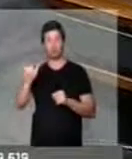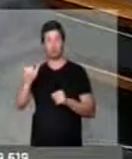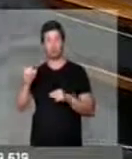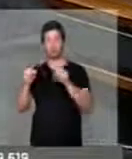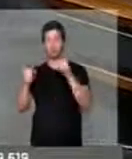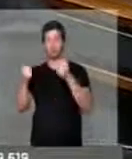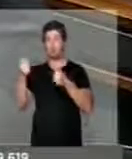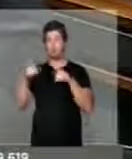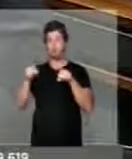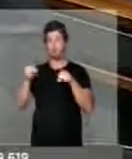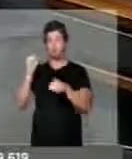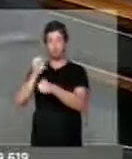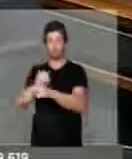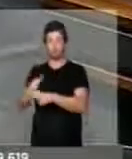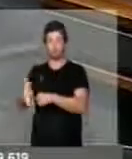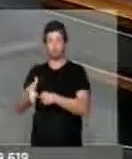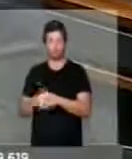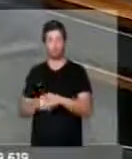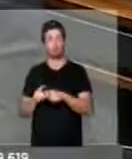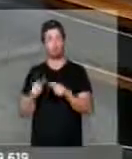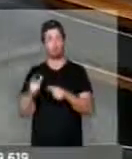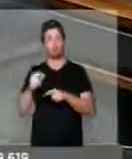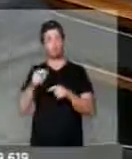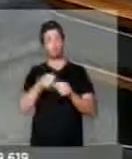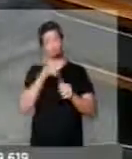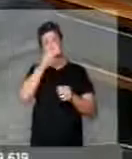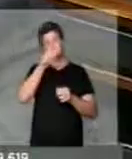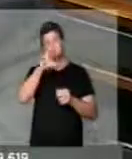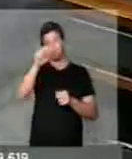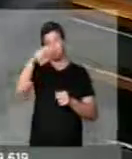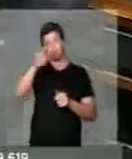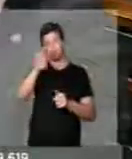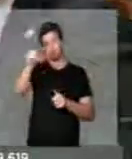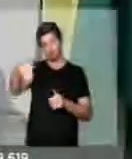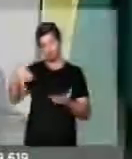parou em cima, mas fica uma sugestão para o CONTRAN, tá bem. Né, que é rápido. Obrigado, deputado.